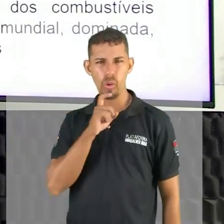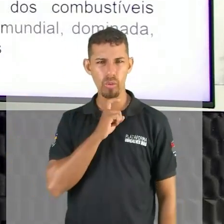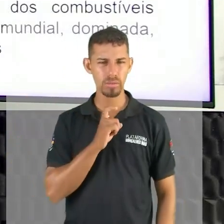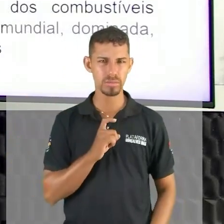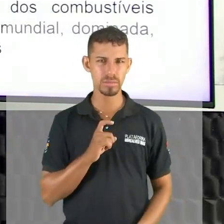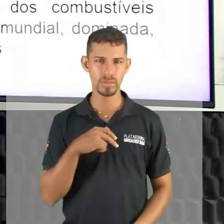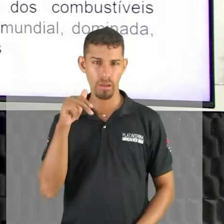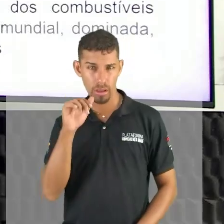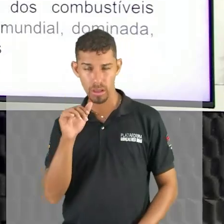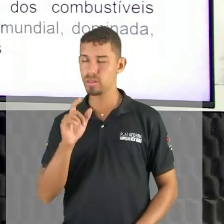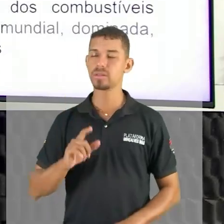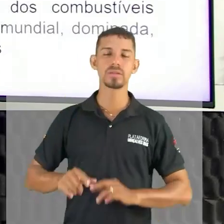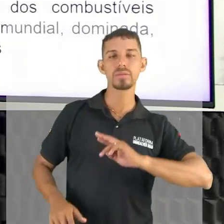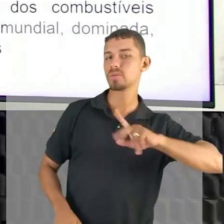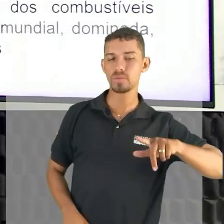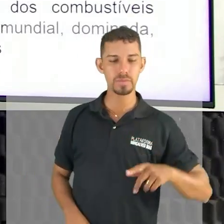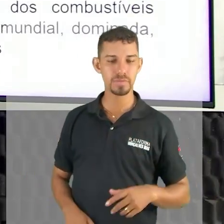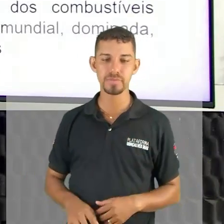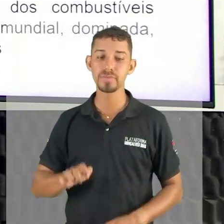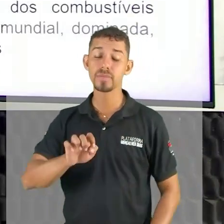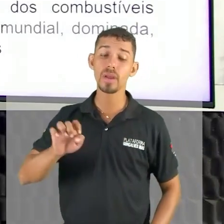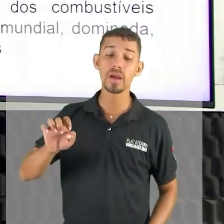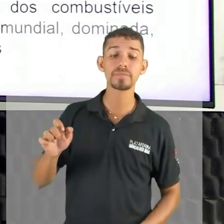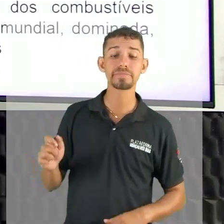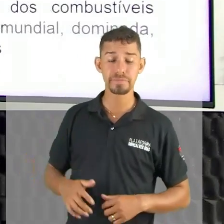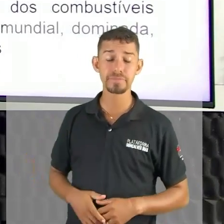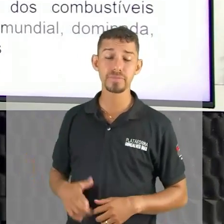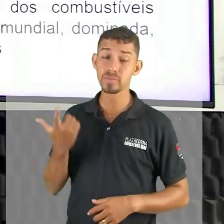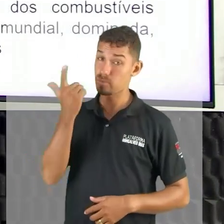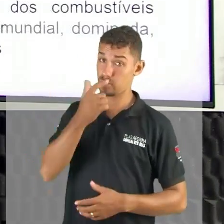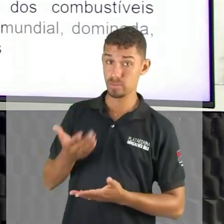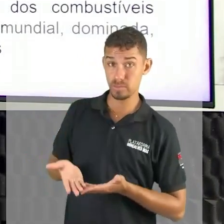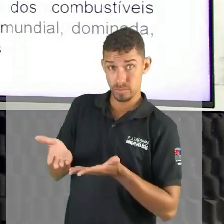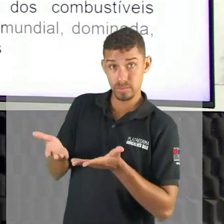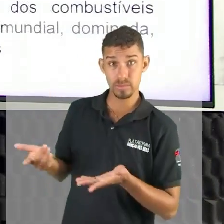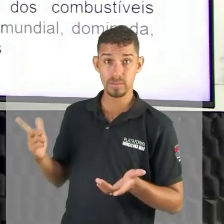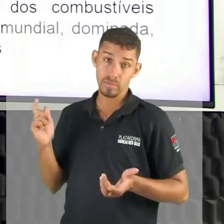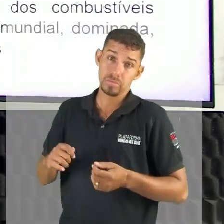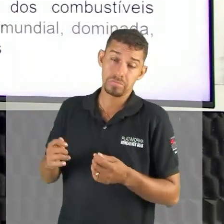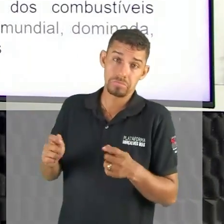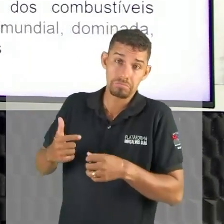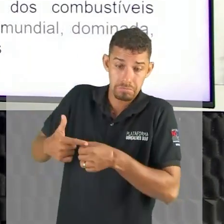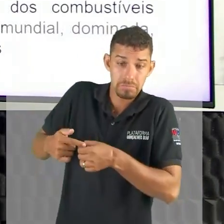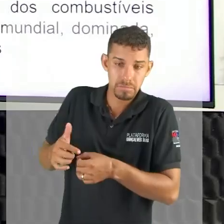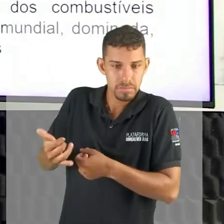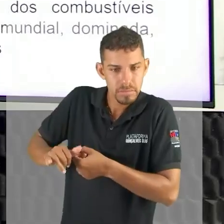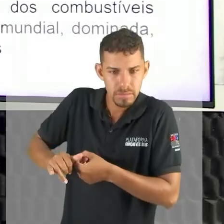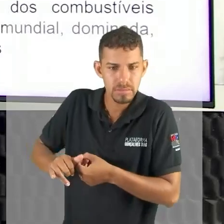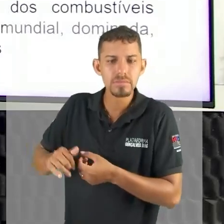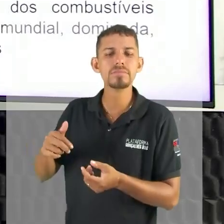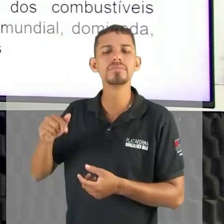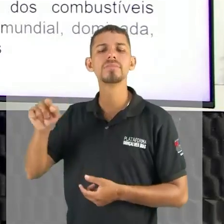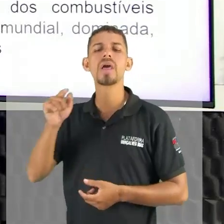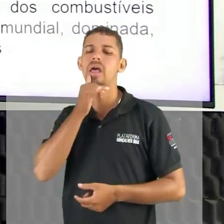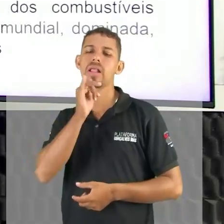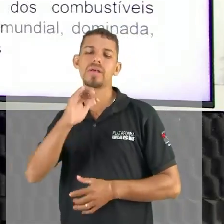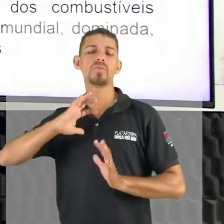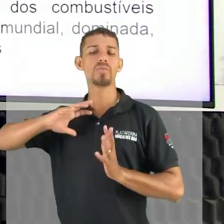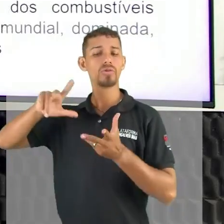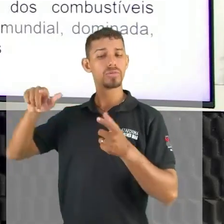causa motriz. E, promover a participação dos combustíveis fósseis na matriz energética mundial,